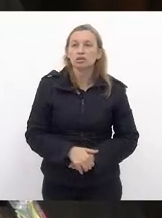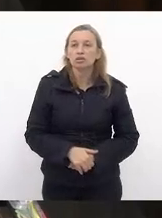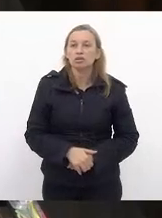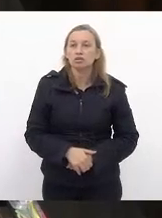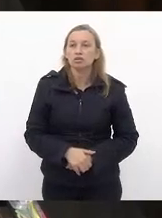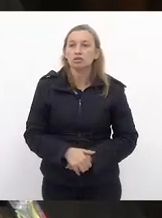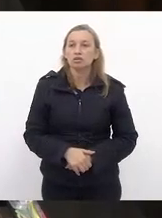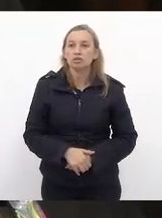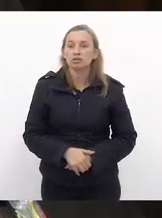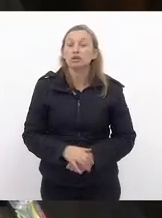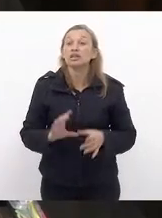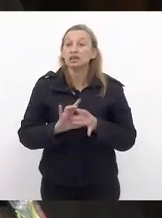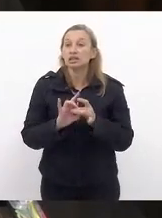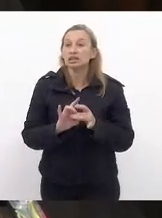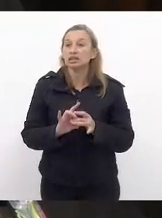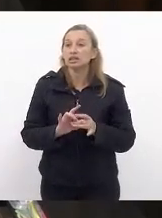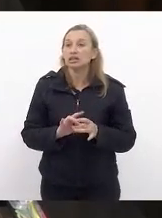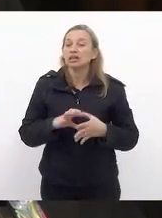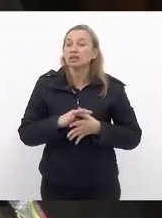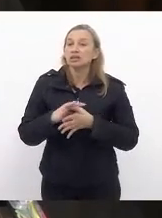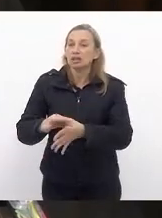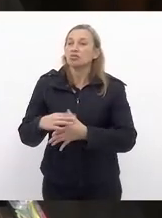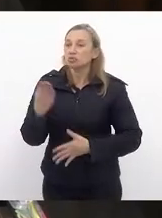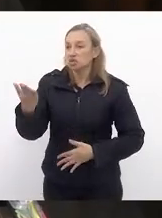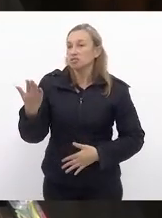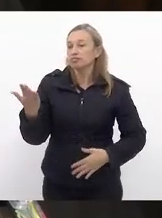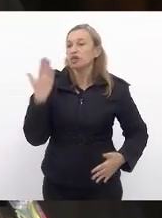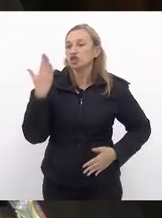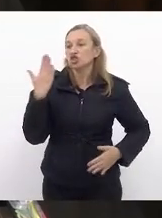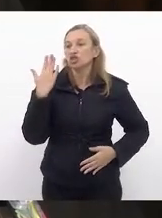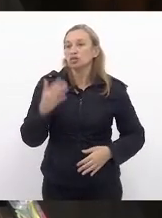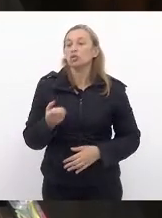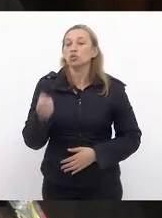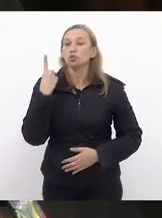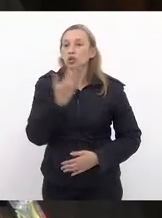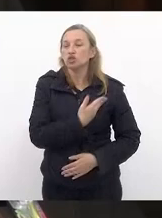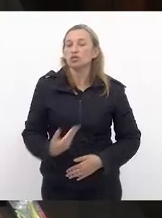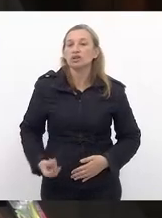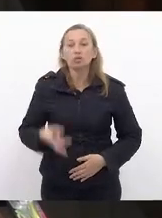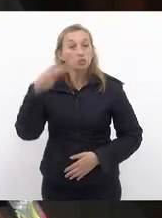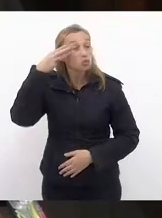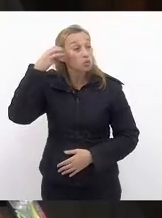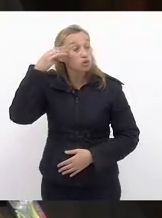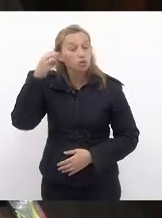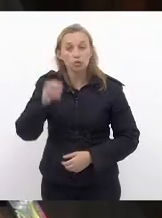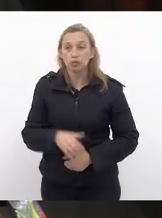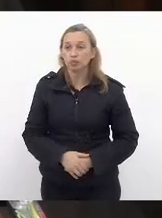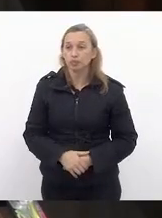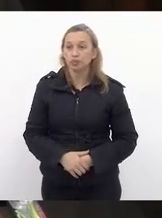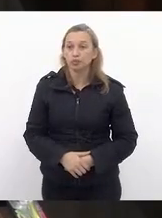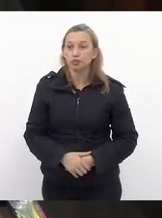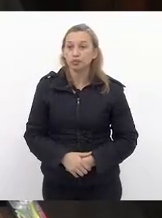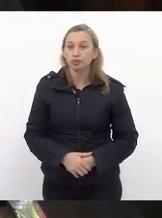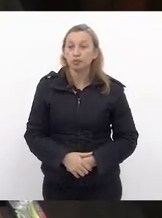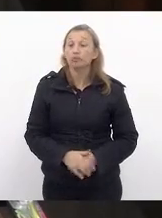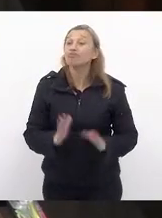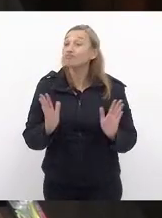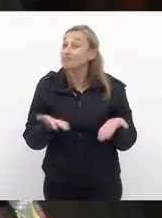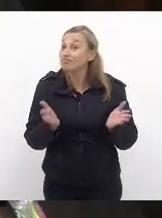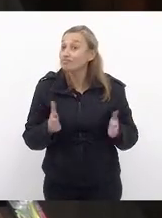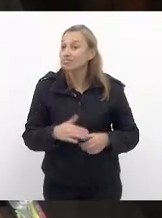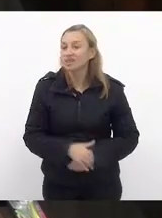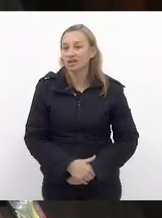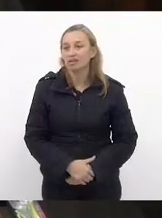hoje foi liberado com esse bandido e do ex-governador wiesel a E